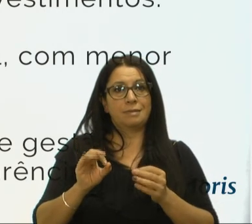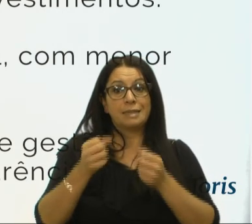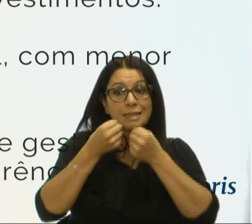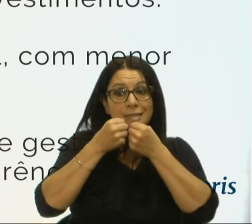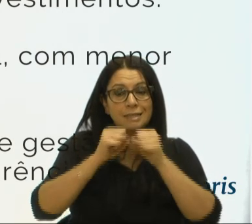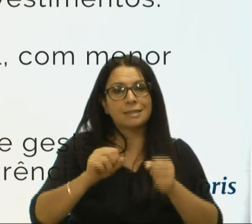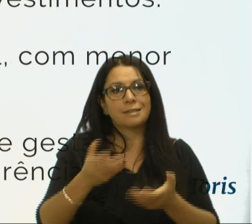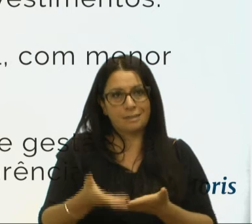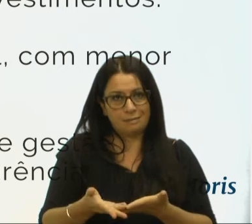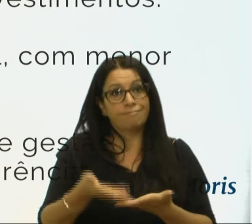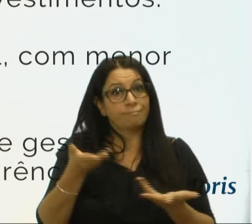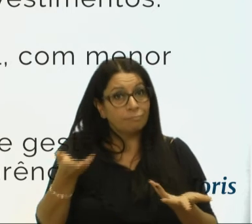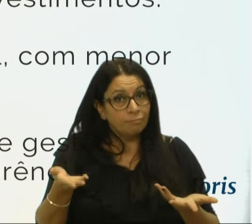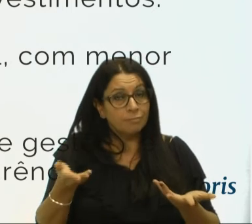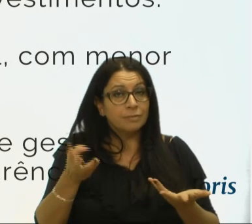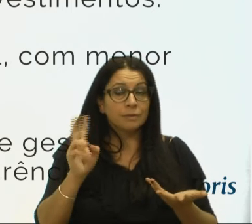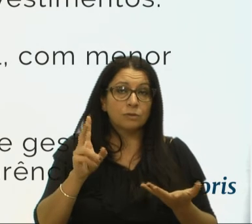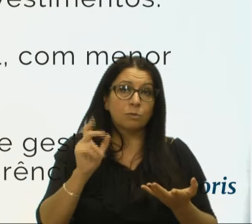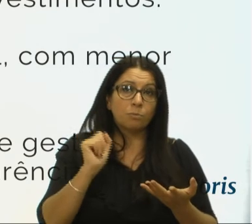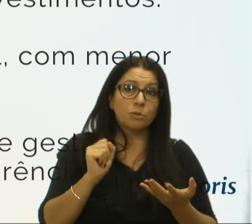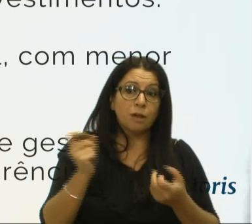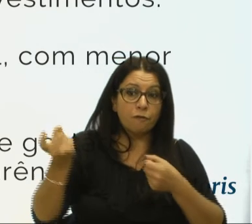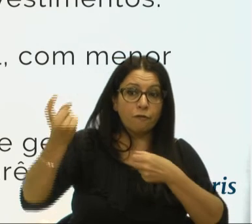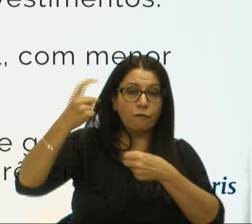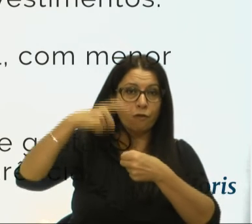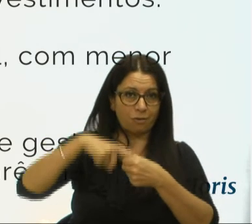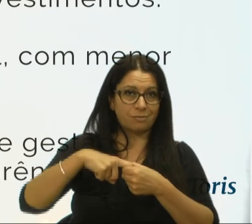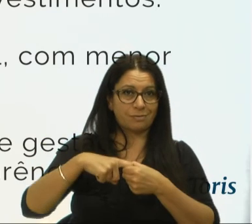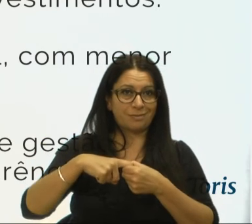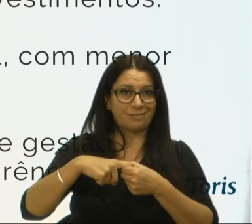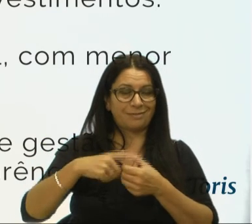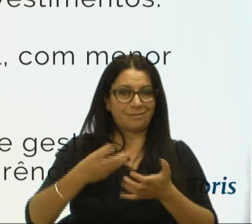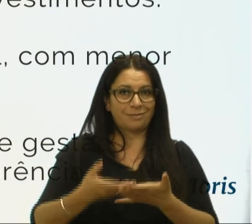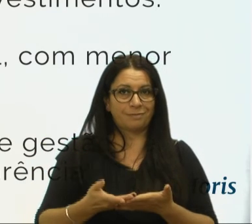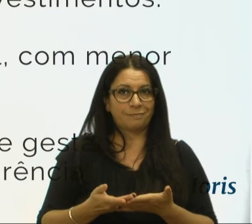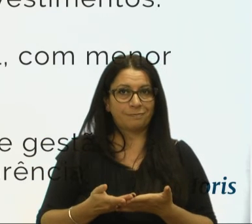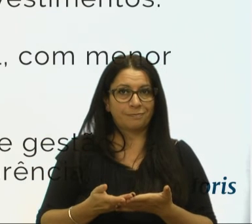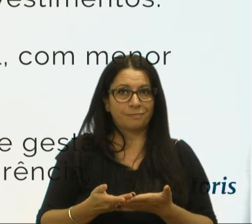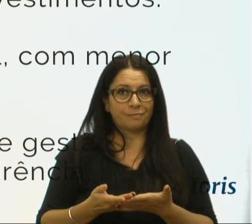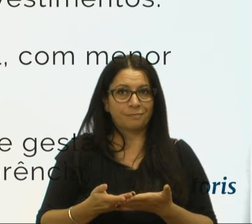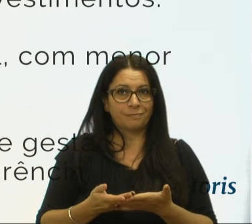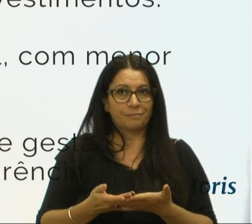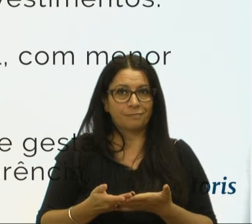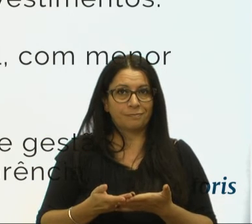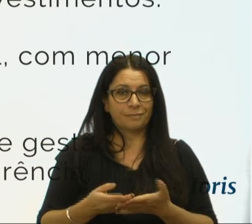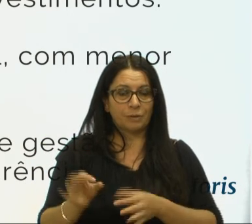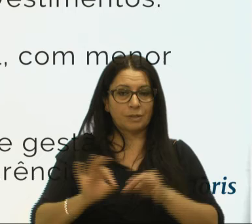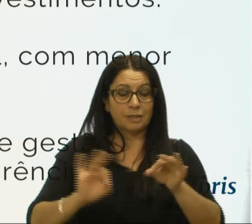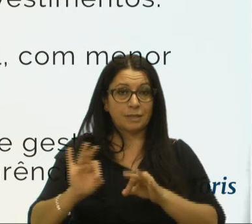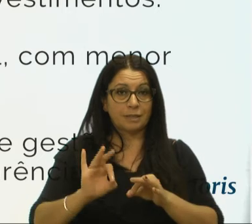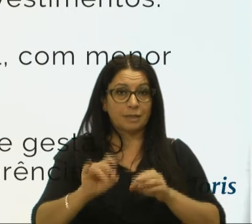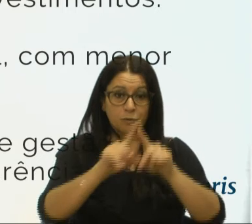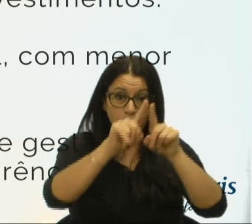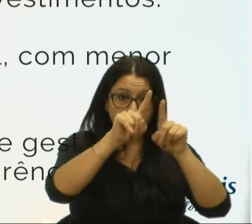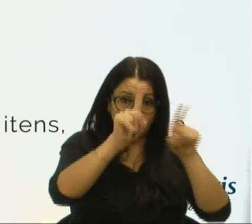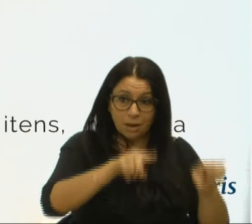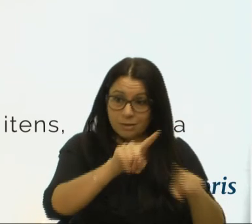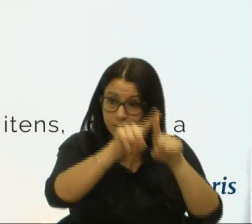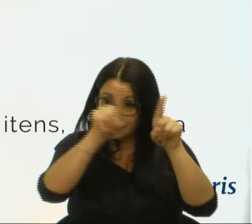secretaria. Então, para a gente poder voltar a repor os quadros, a gente